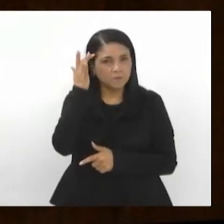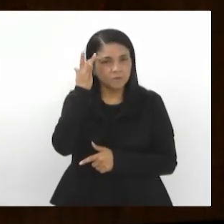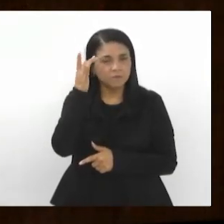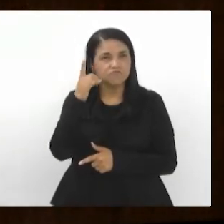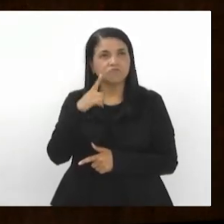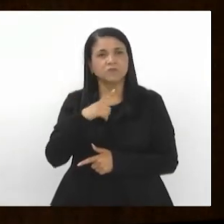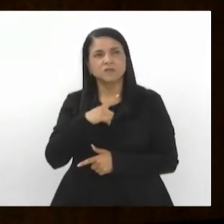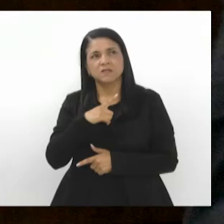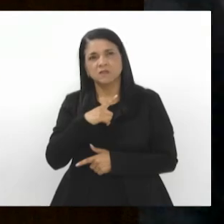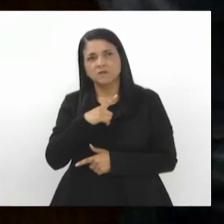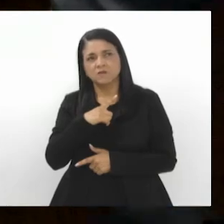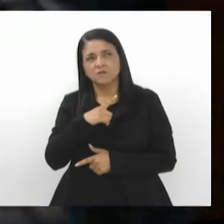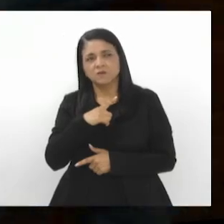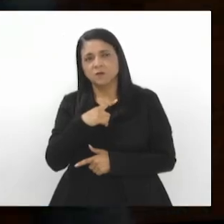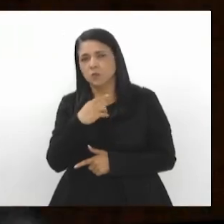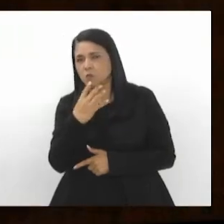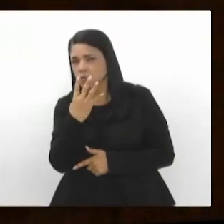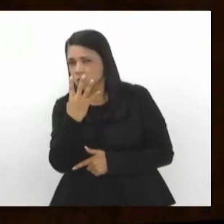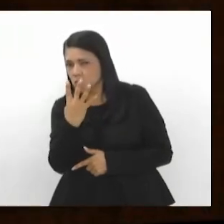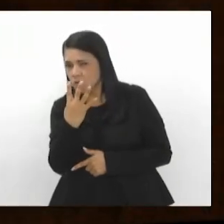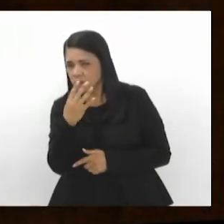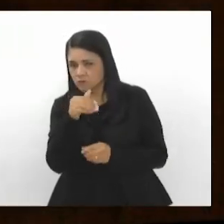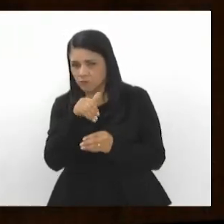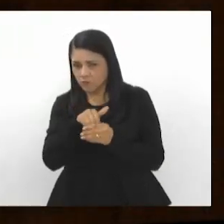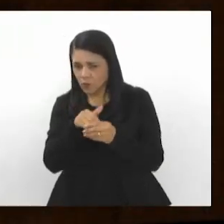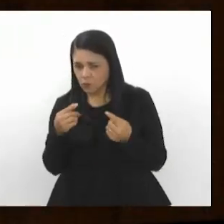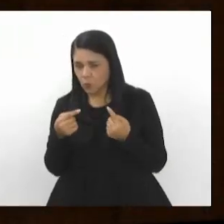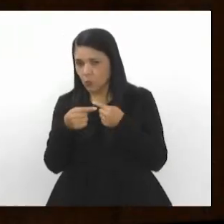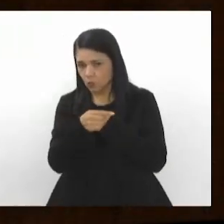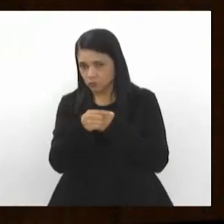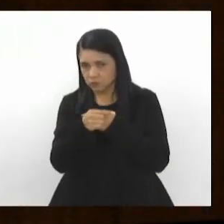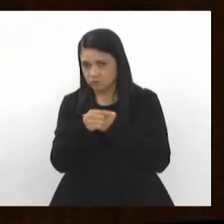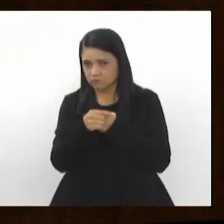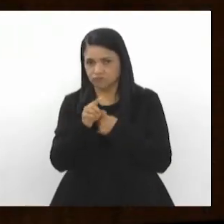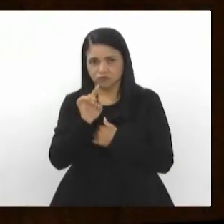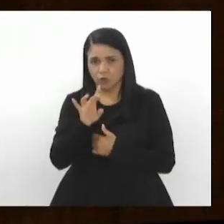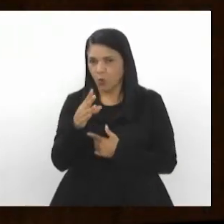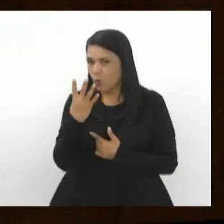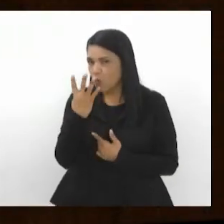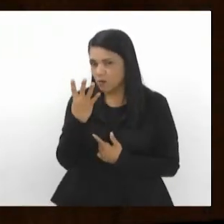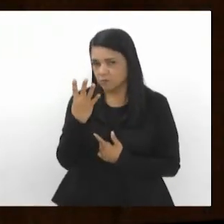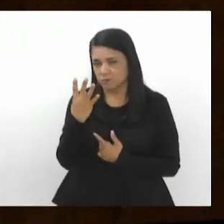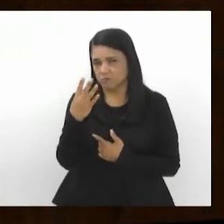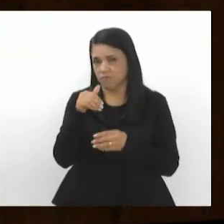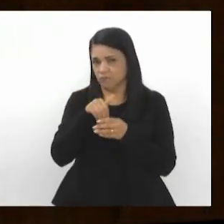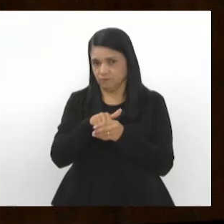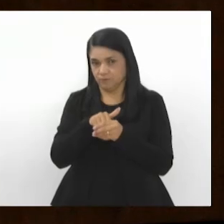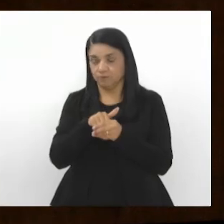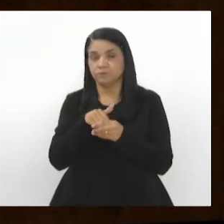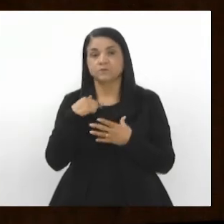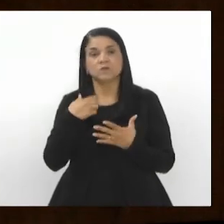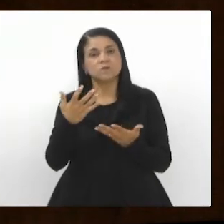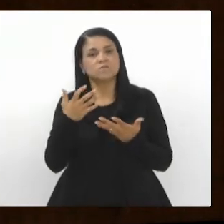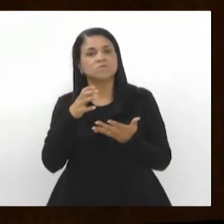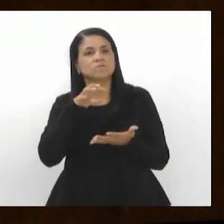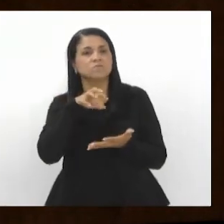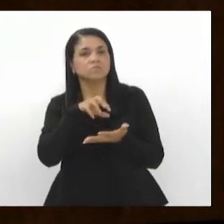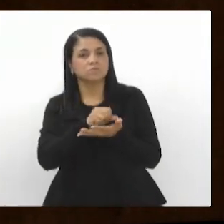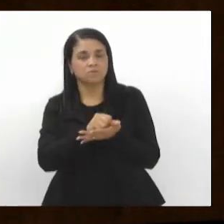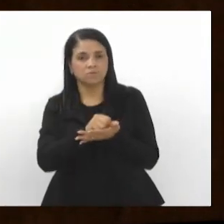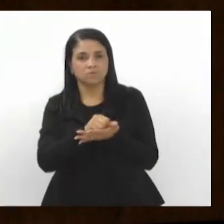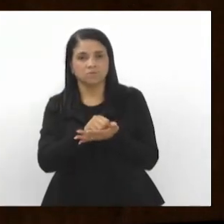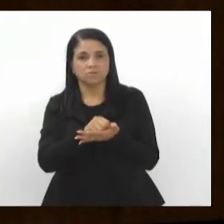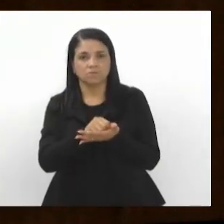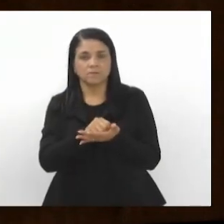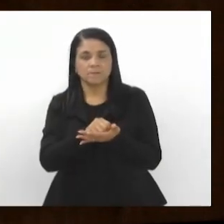teve 4 votos contrários. Eu queria registrar